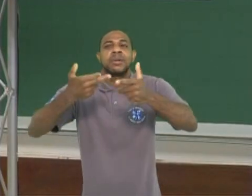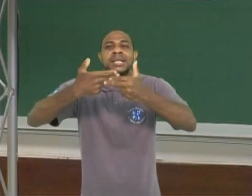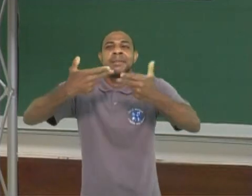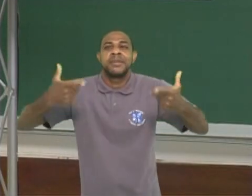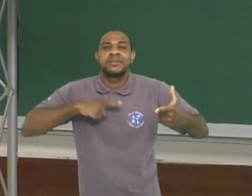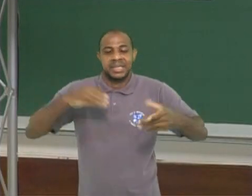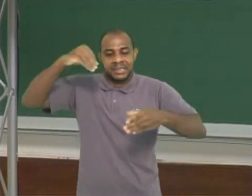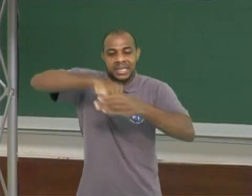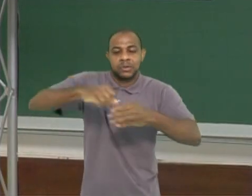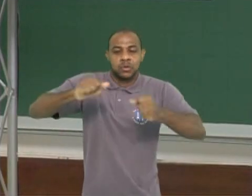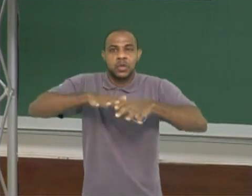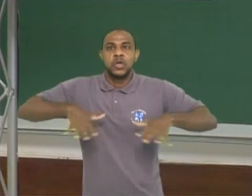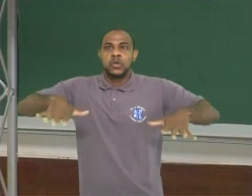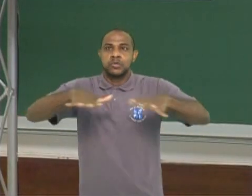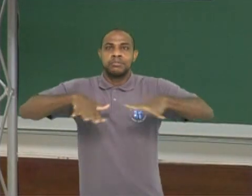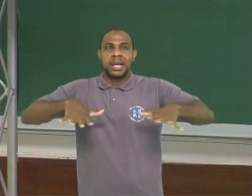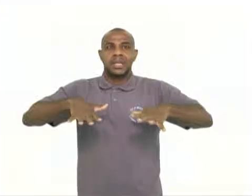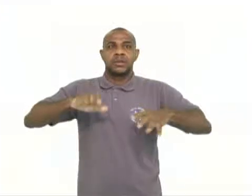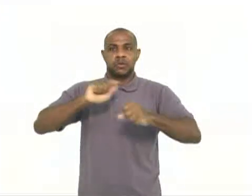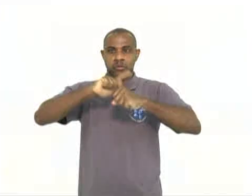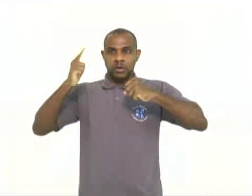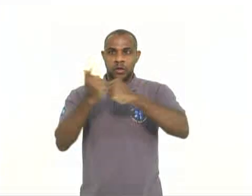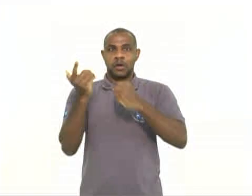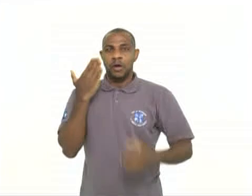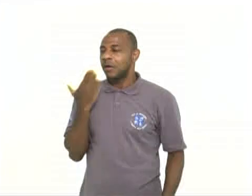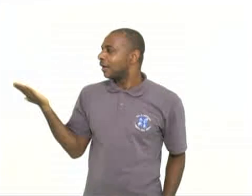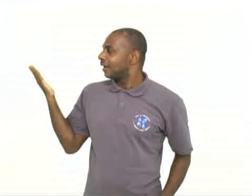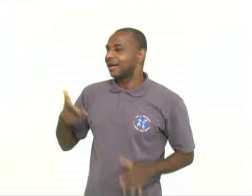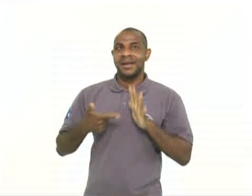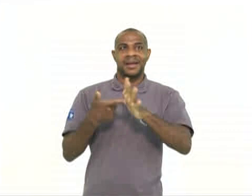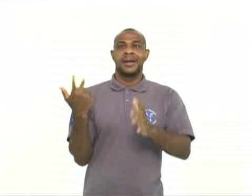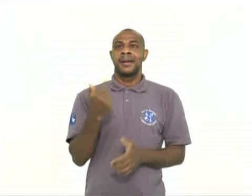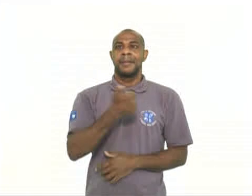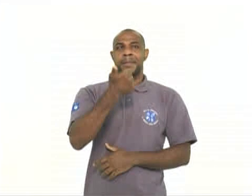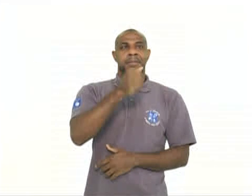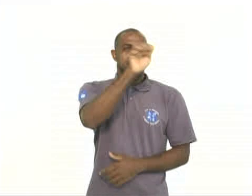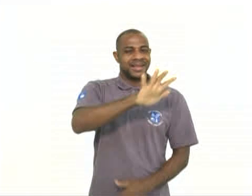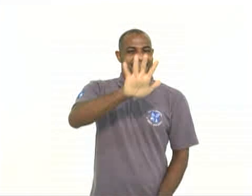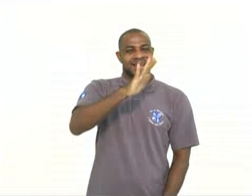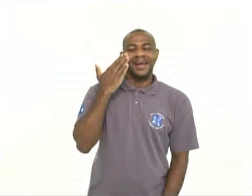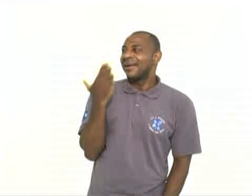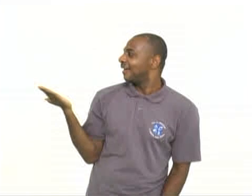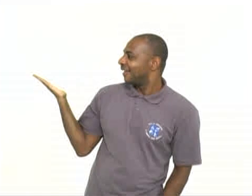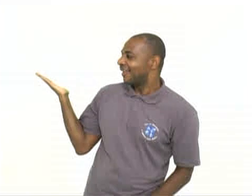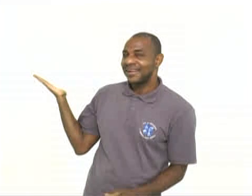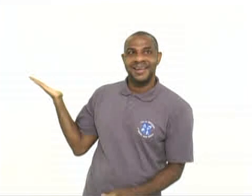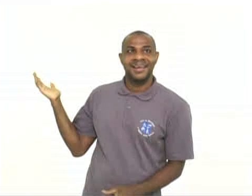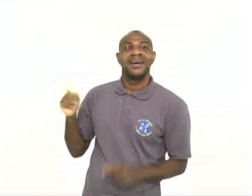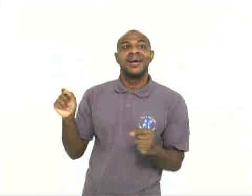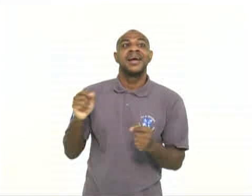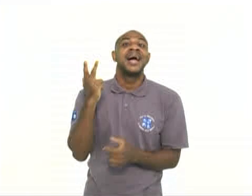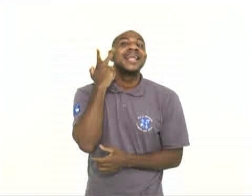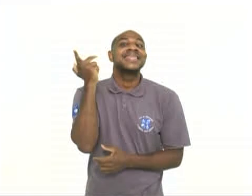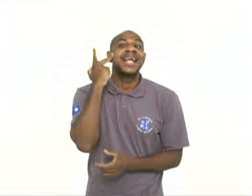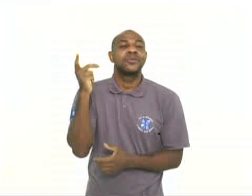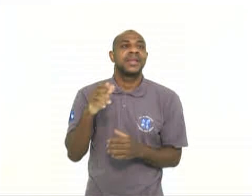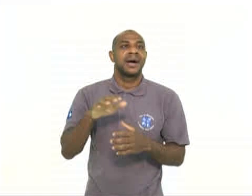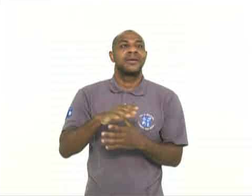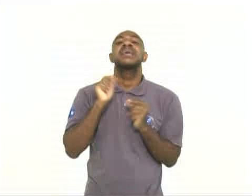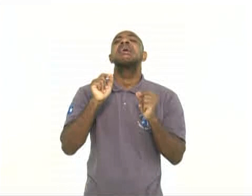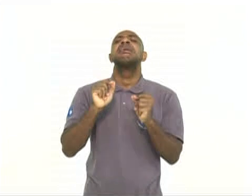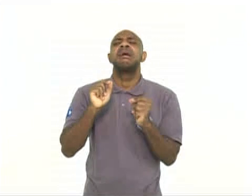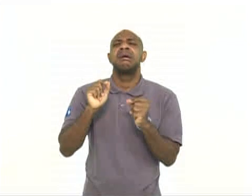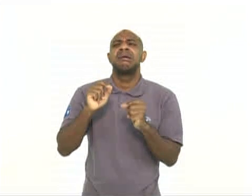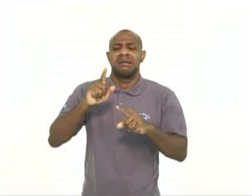geográfico. Na primeira fotografia aqui, né, ela está representando os elementos naturais. Quem são os elementos